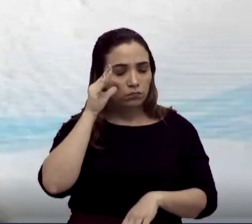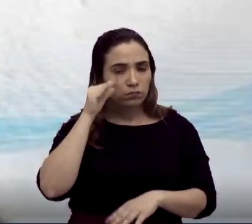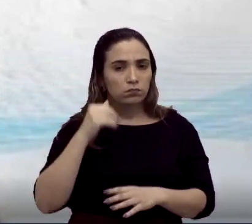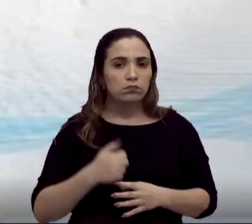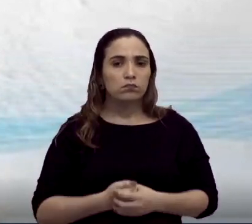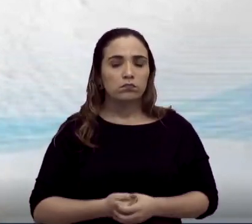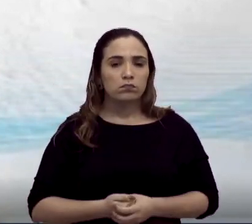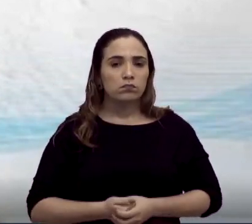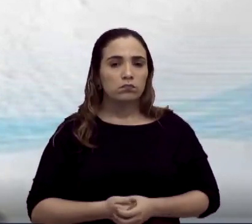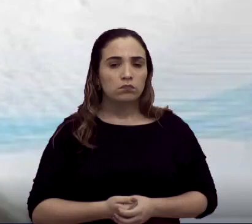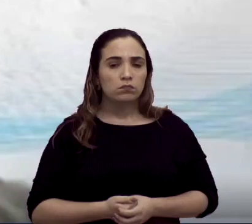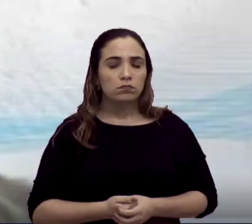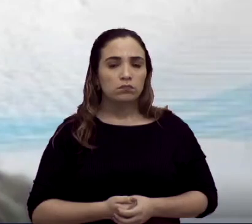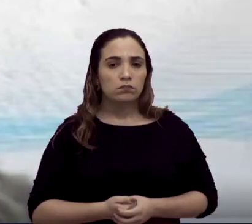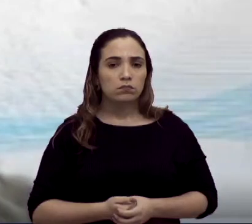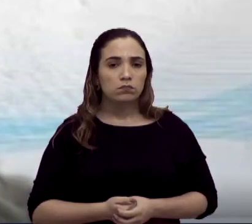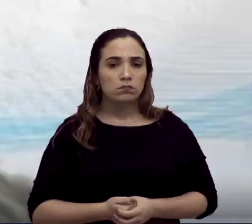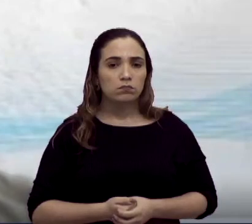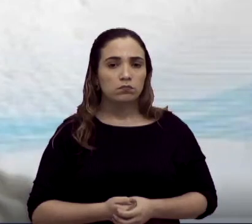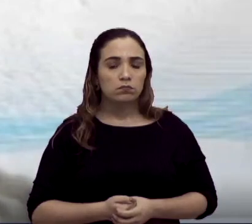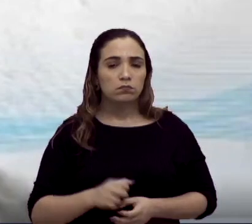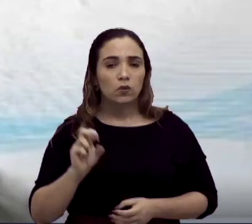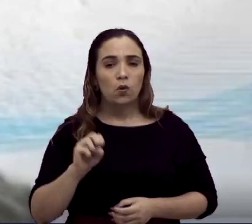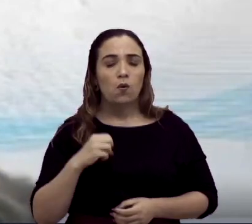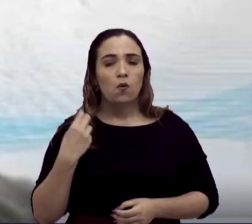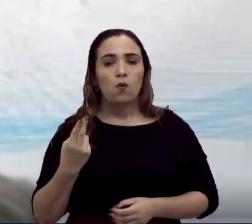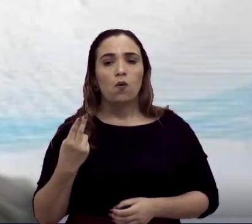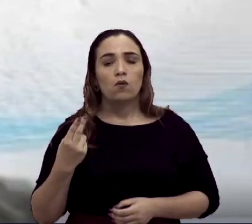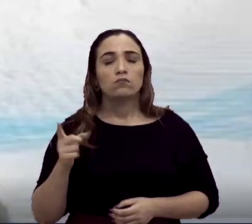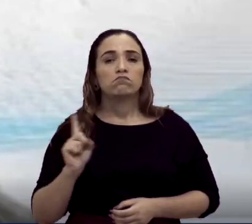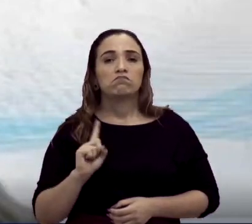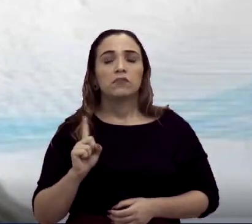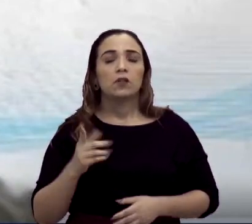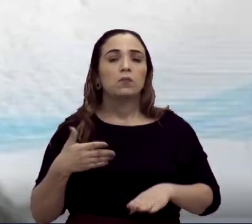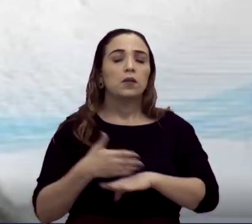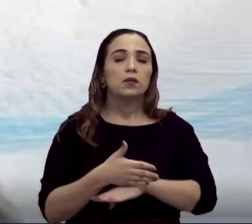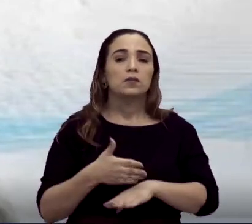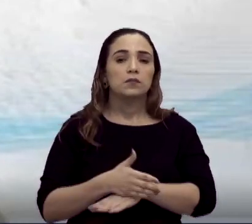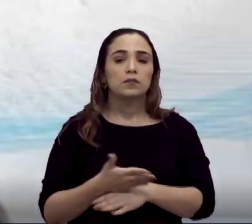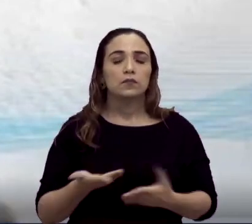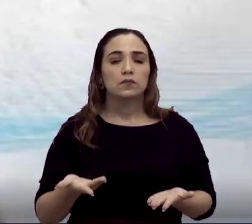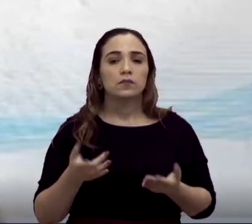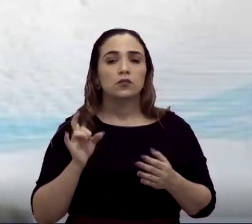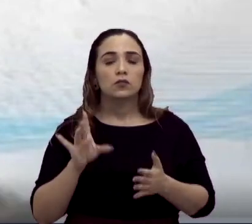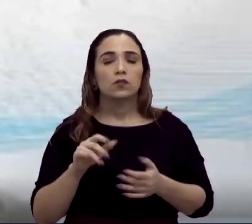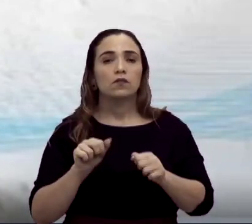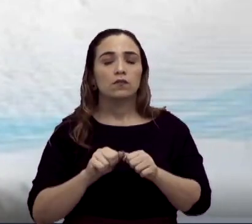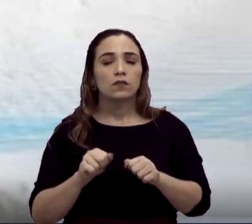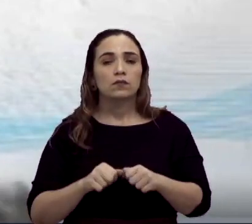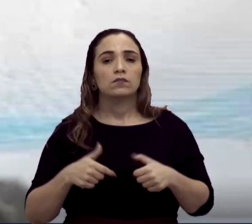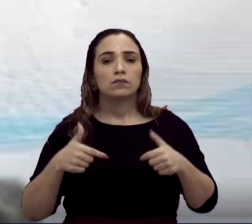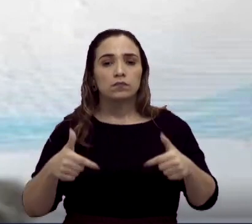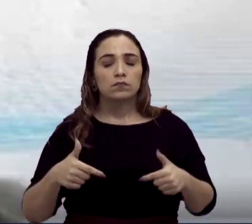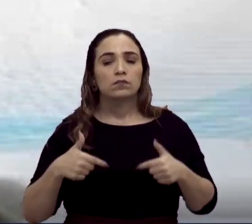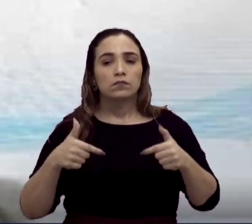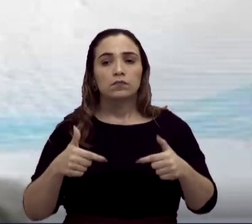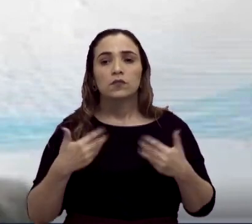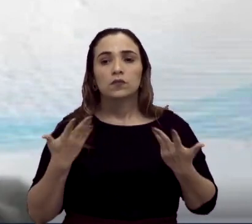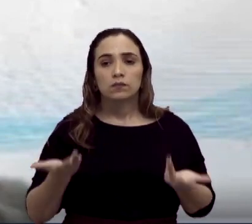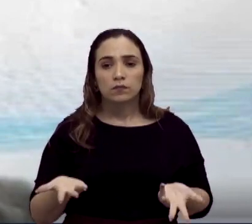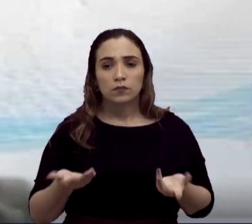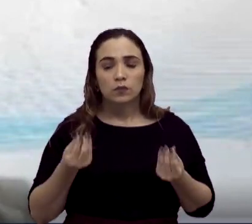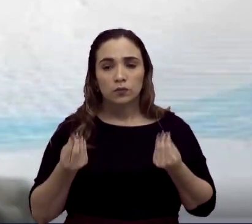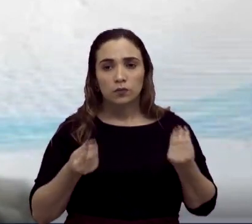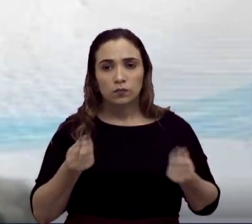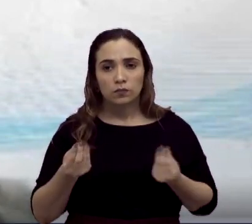da escola? Ou não, a gente está sendo só eficaz, fazendo e fazendo, entendeu?